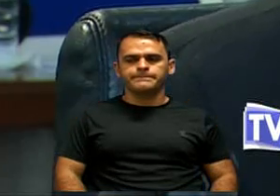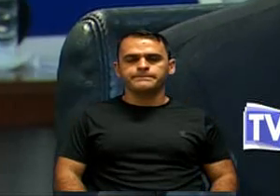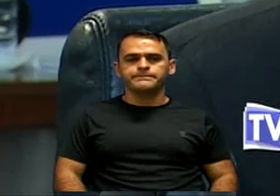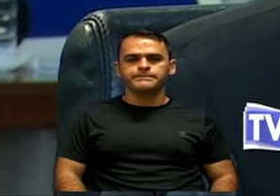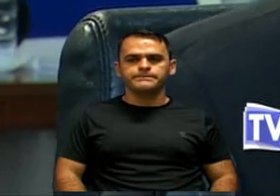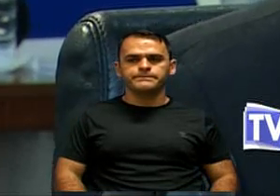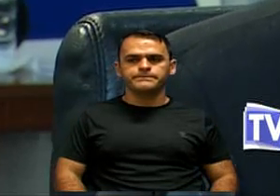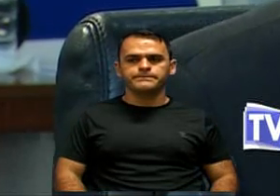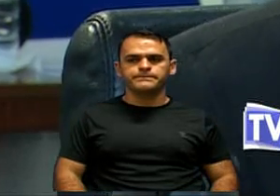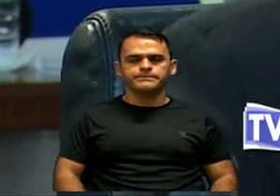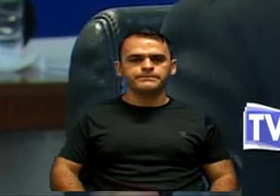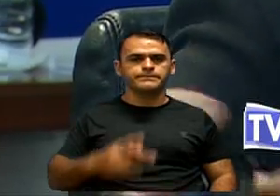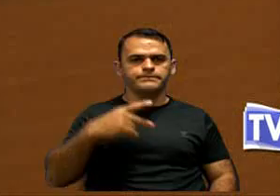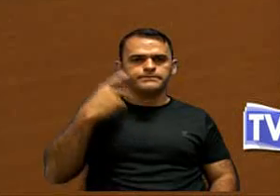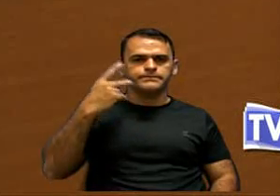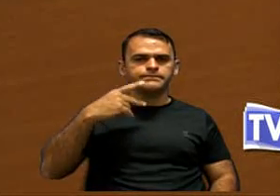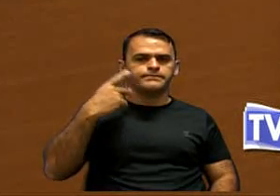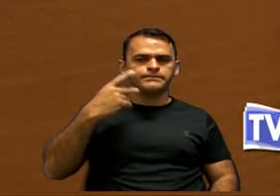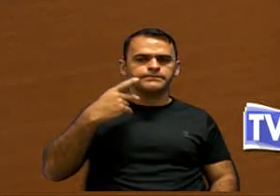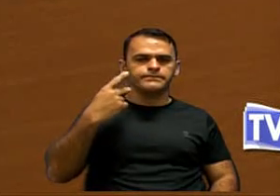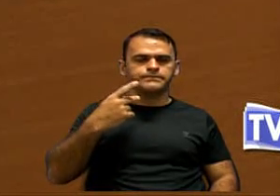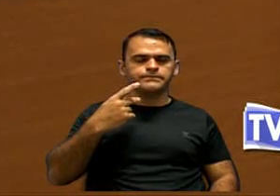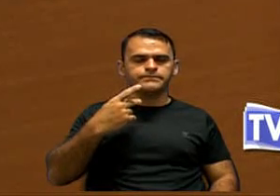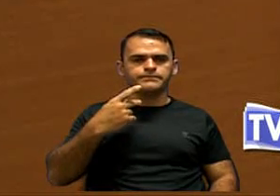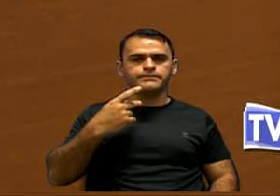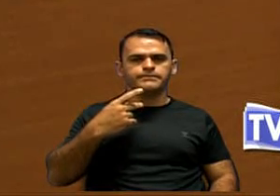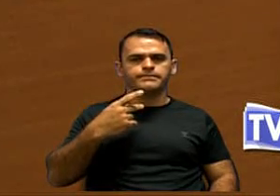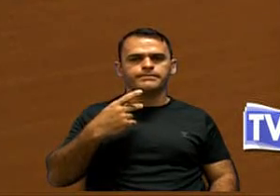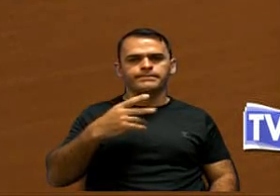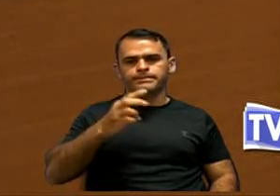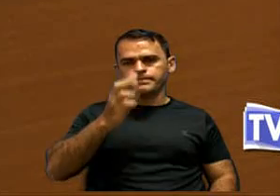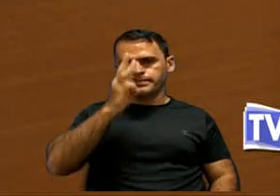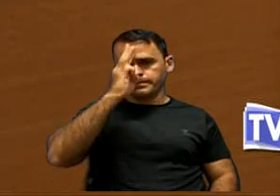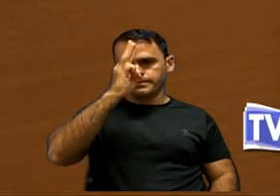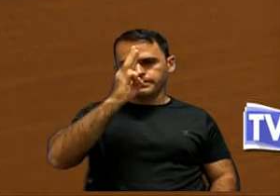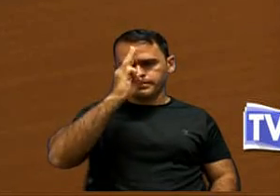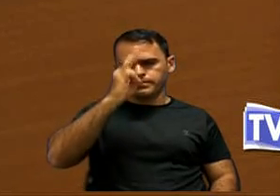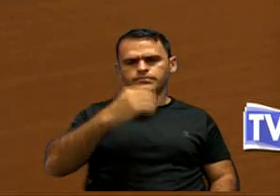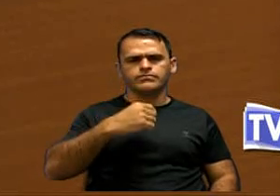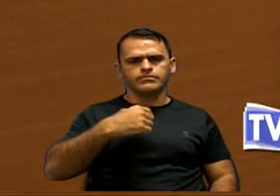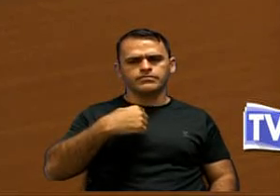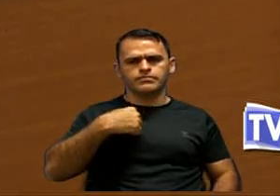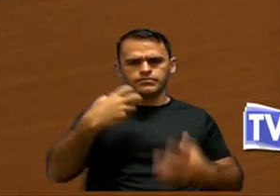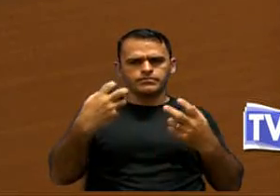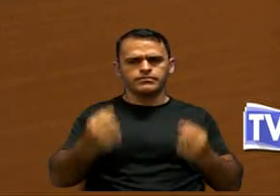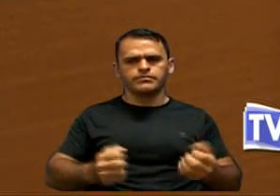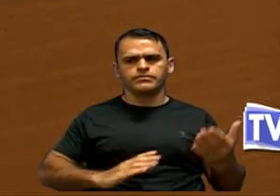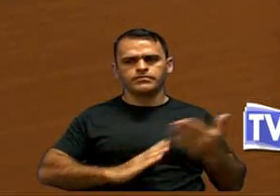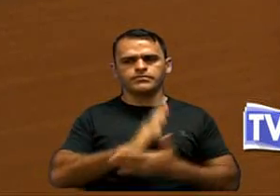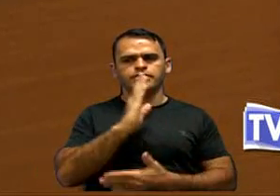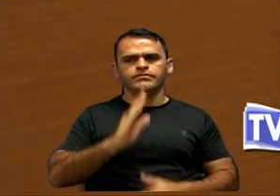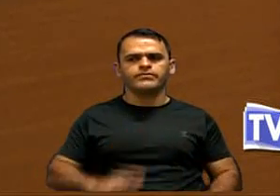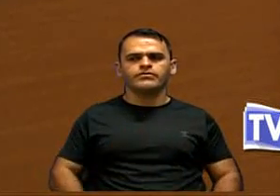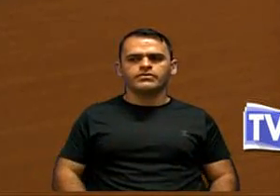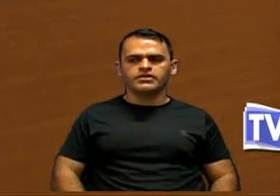Pois não, Vanderlei. Vereador Martinez, esse vereador aqui do PRP vota favorável ao projeto.